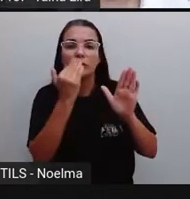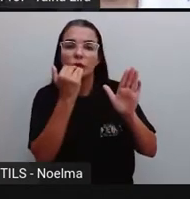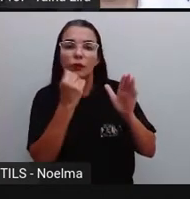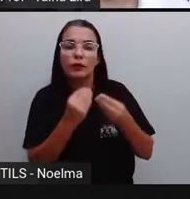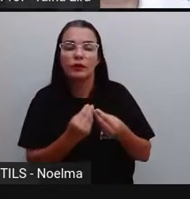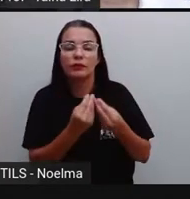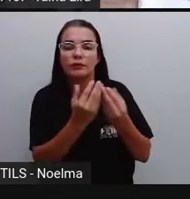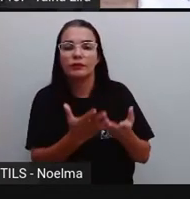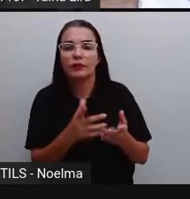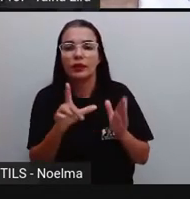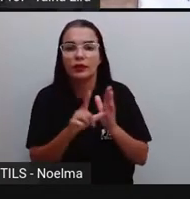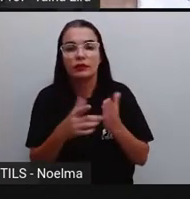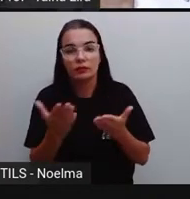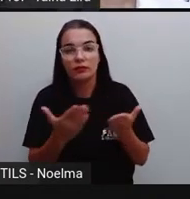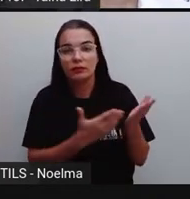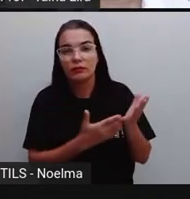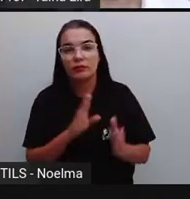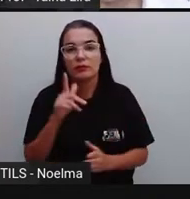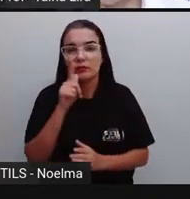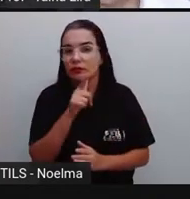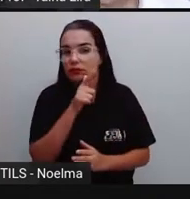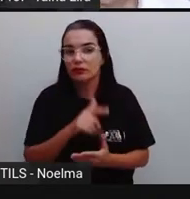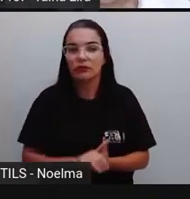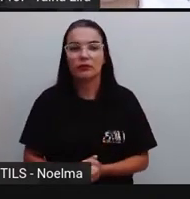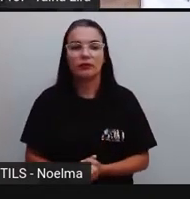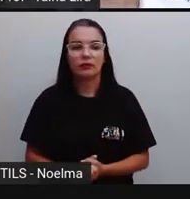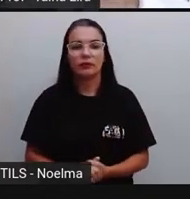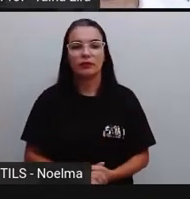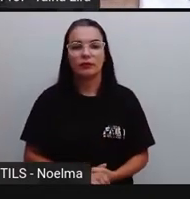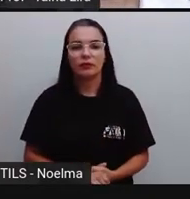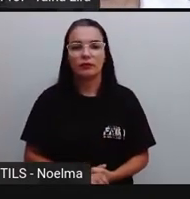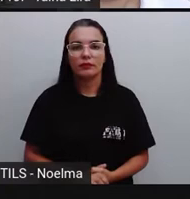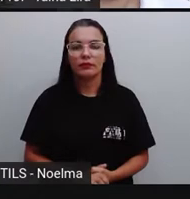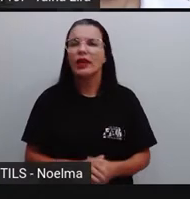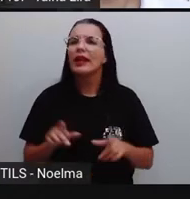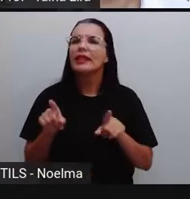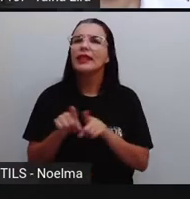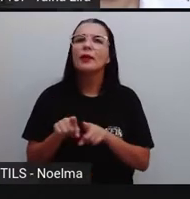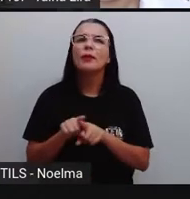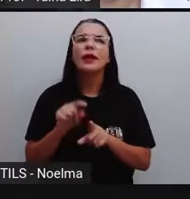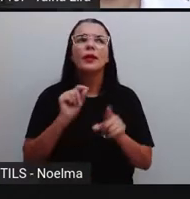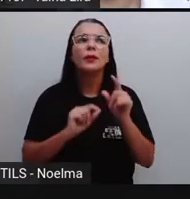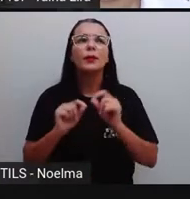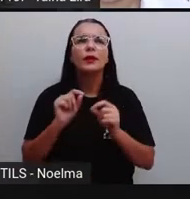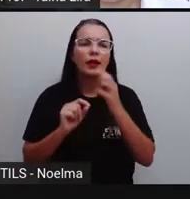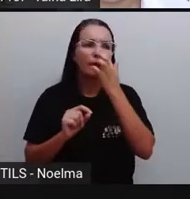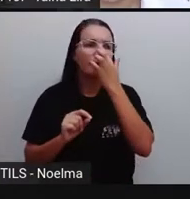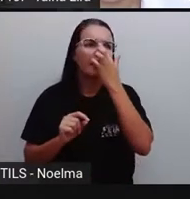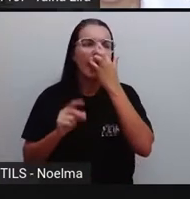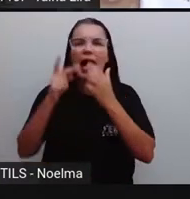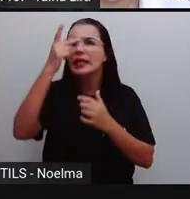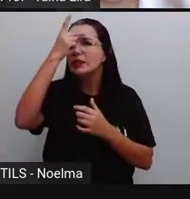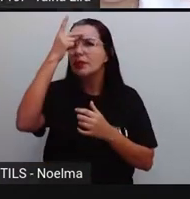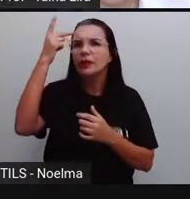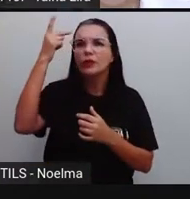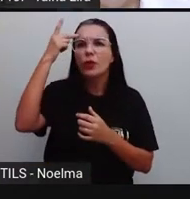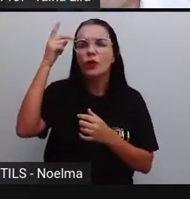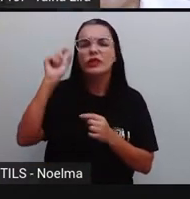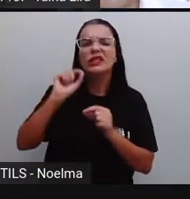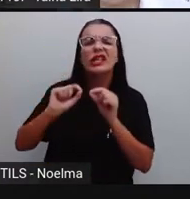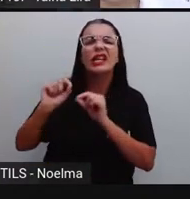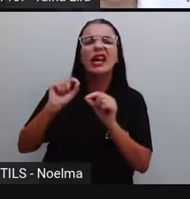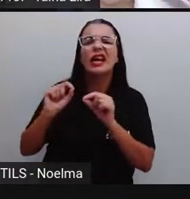Outra coisa que a gente também precisa pensar, né? Para quem será que eles escreveram aí, né? Eles produziram